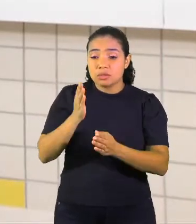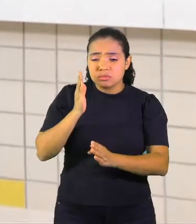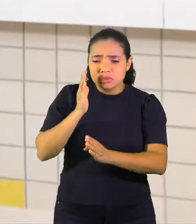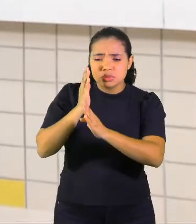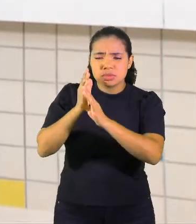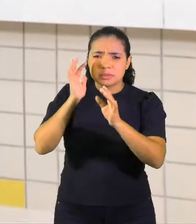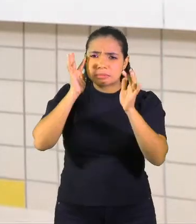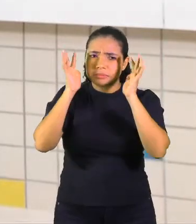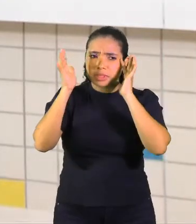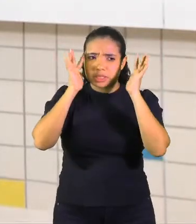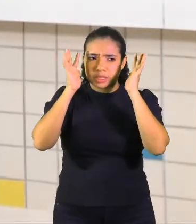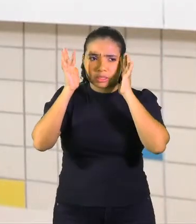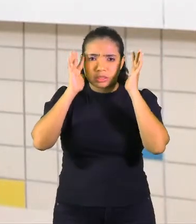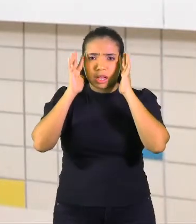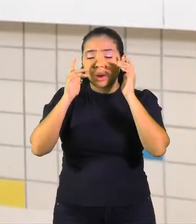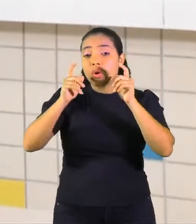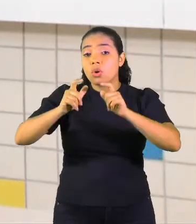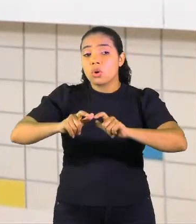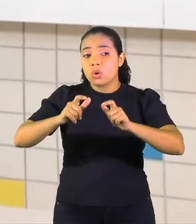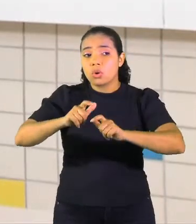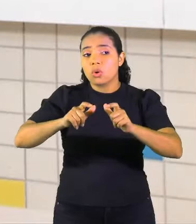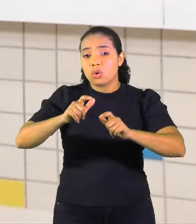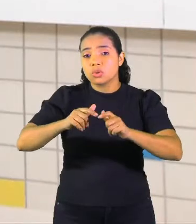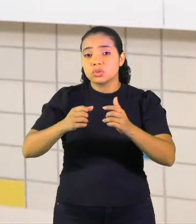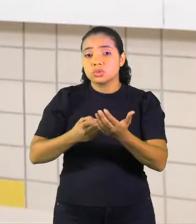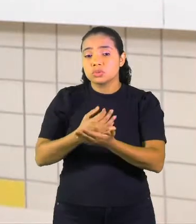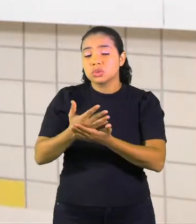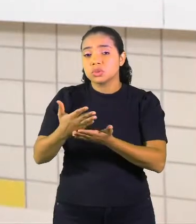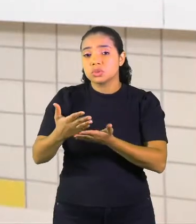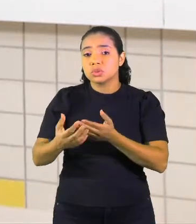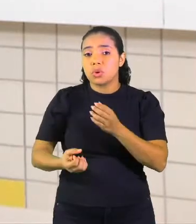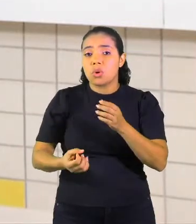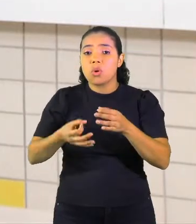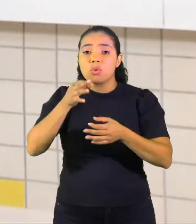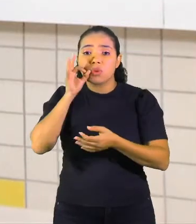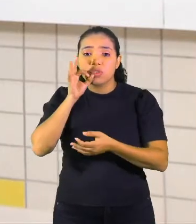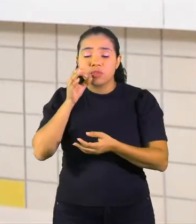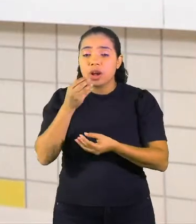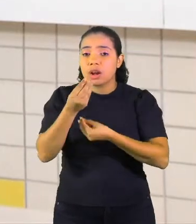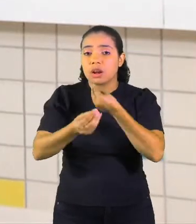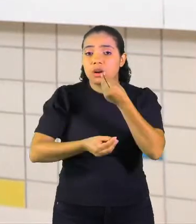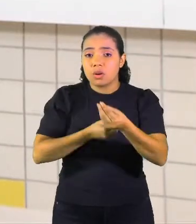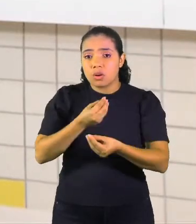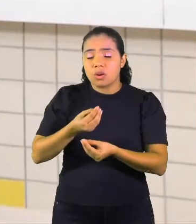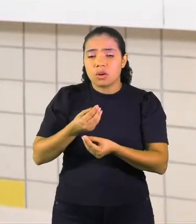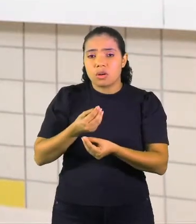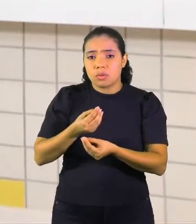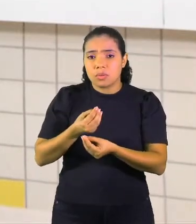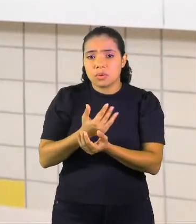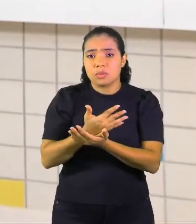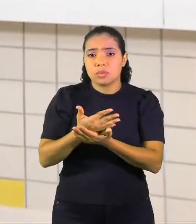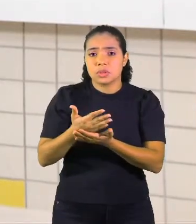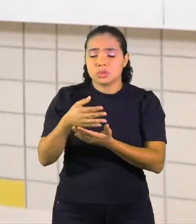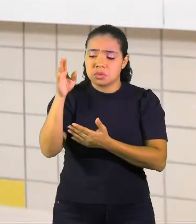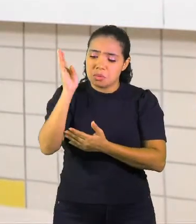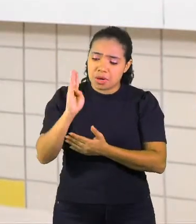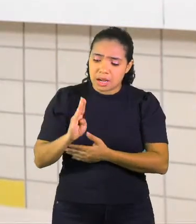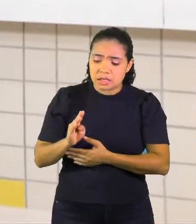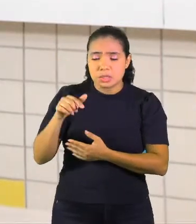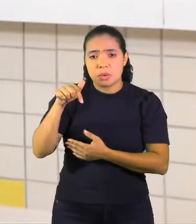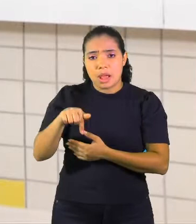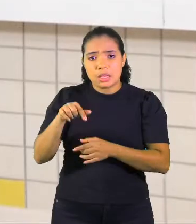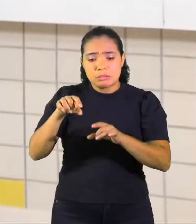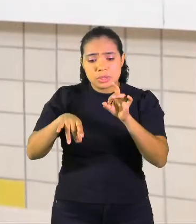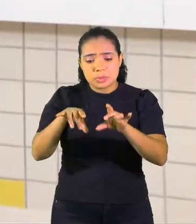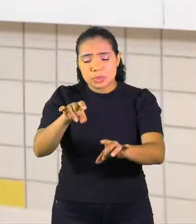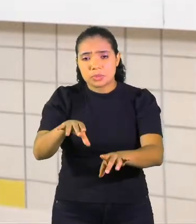vamos pensar de onde surgiu esse café. Como ele veio parar aqui no nosso Brasil?